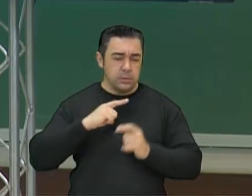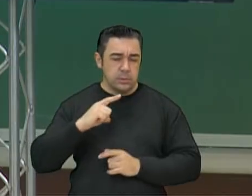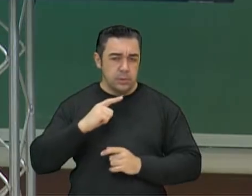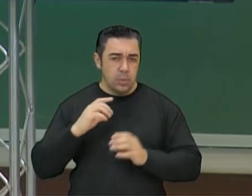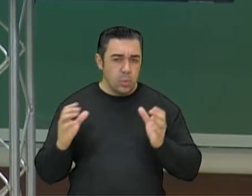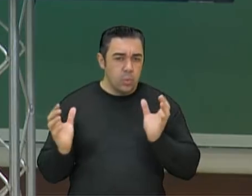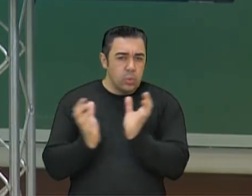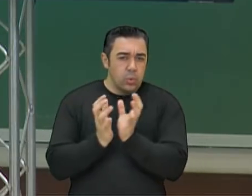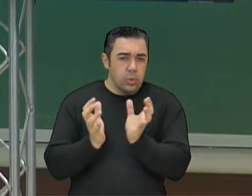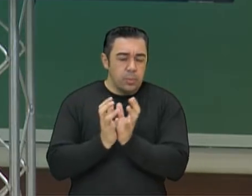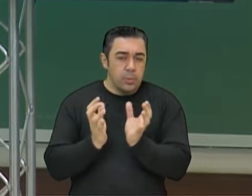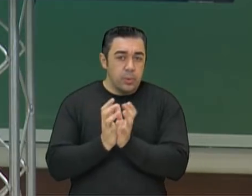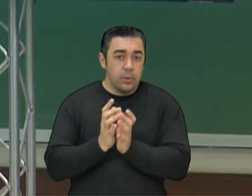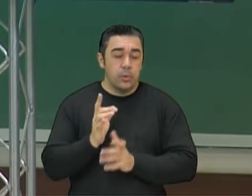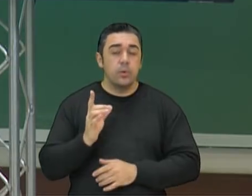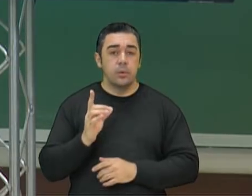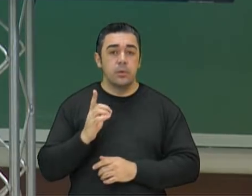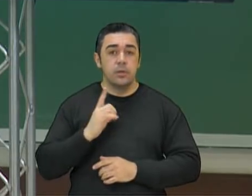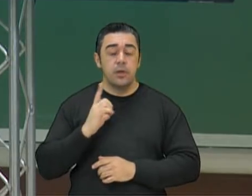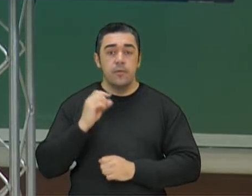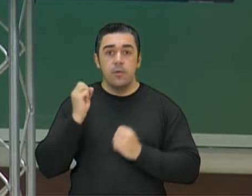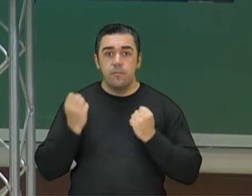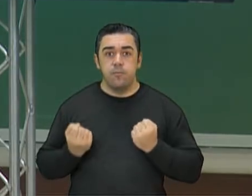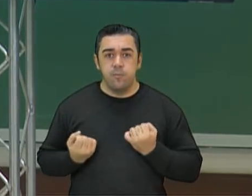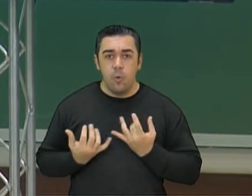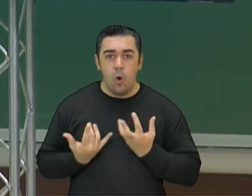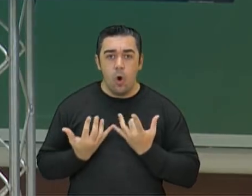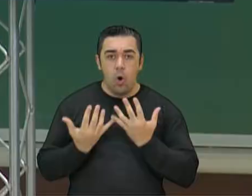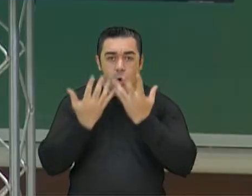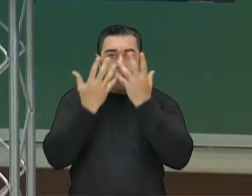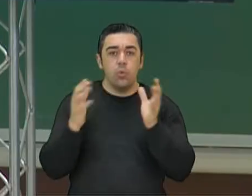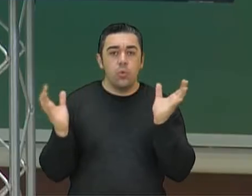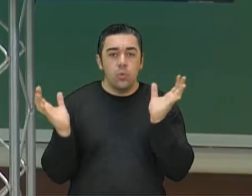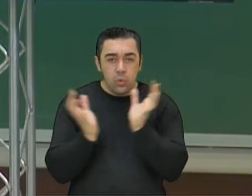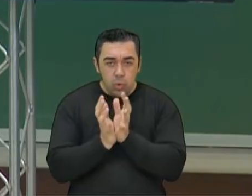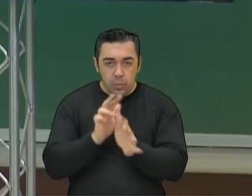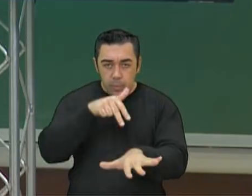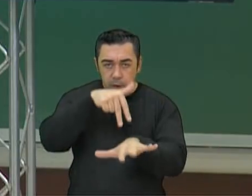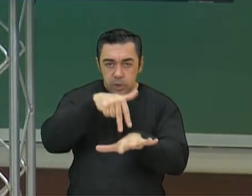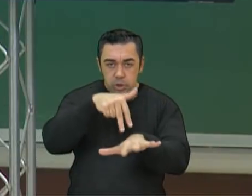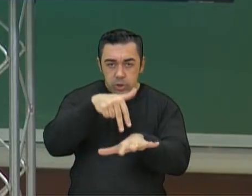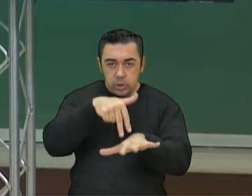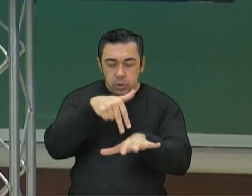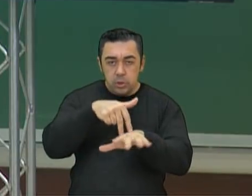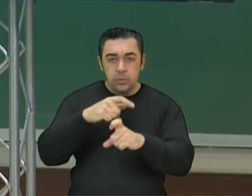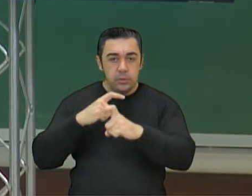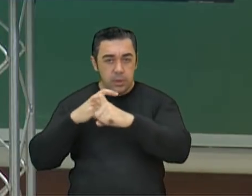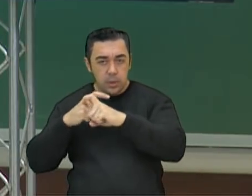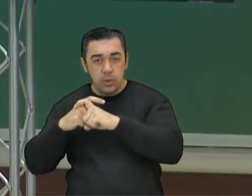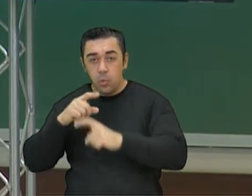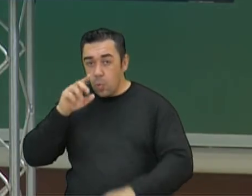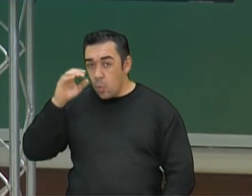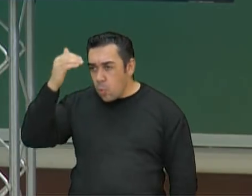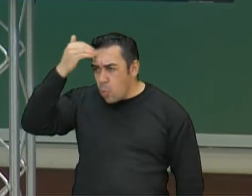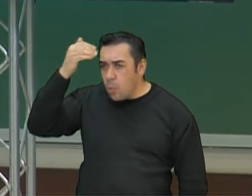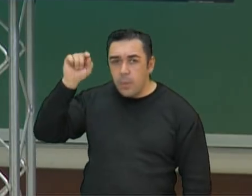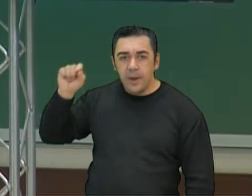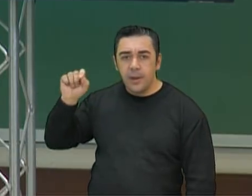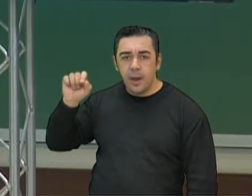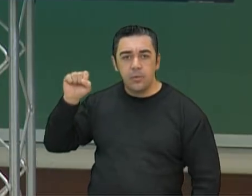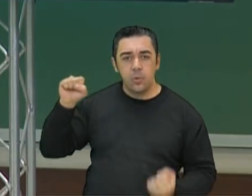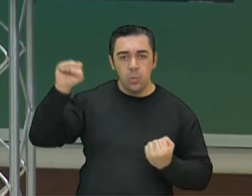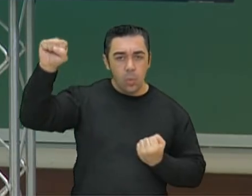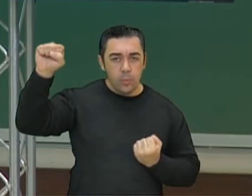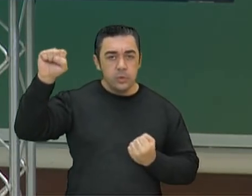Congresso alemão, foi incendiado. Os nazistas culparam os comunistas. E aí se